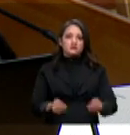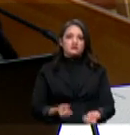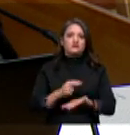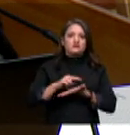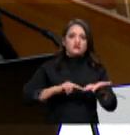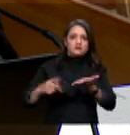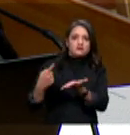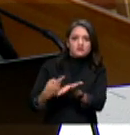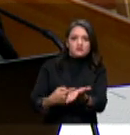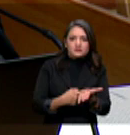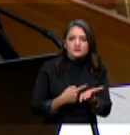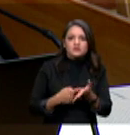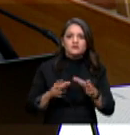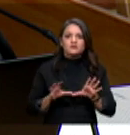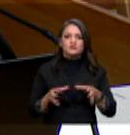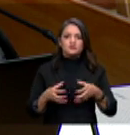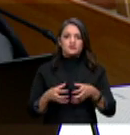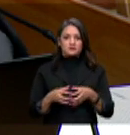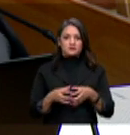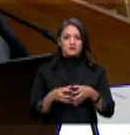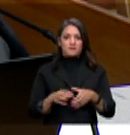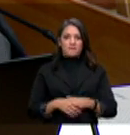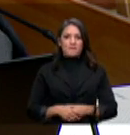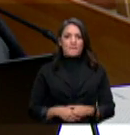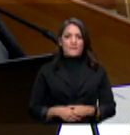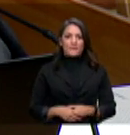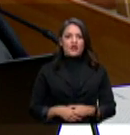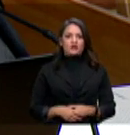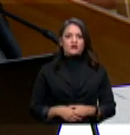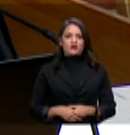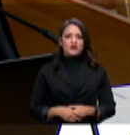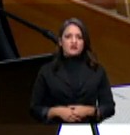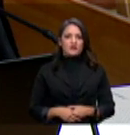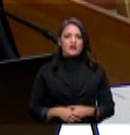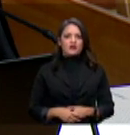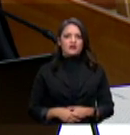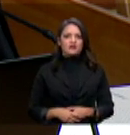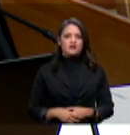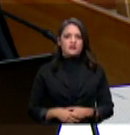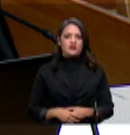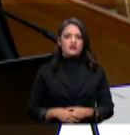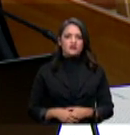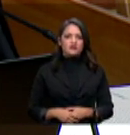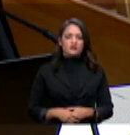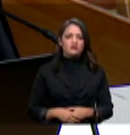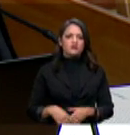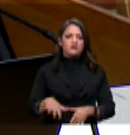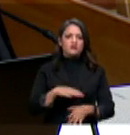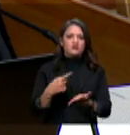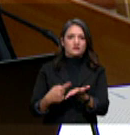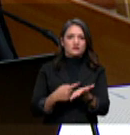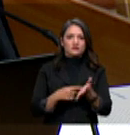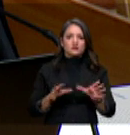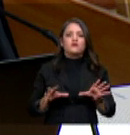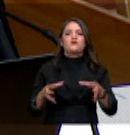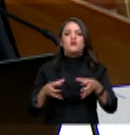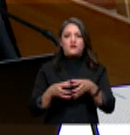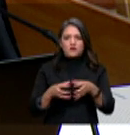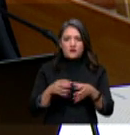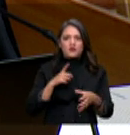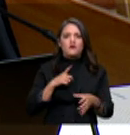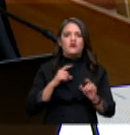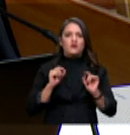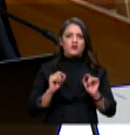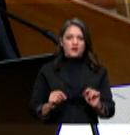e acordos coletivos. Então, no âmbito das negociações coletivas, me parece que